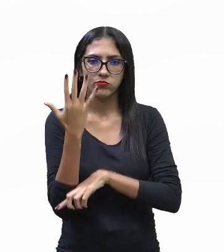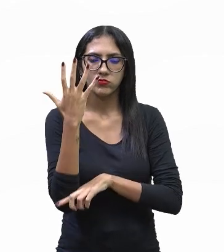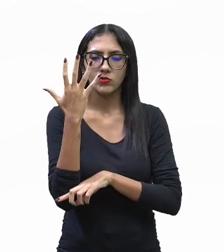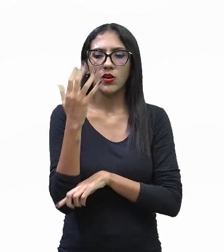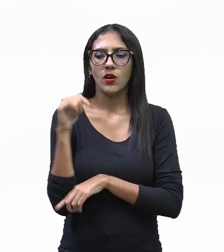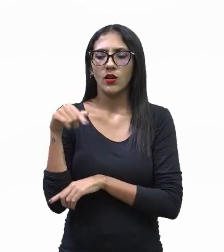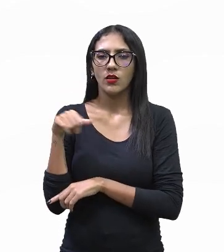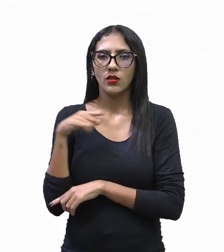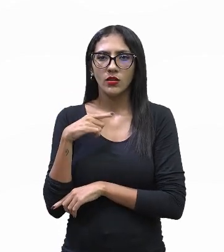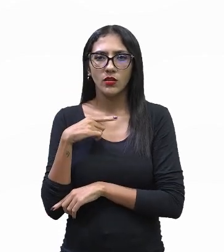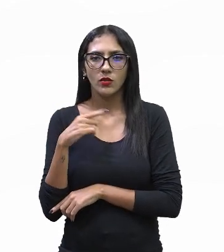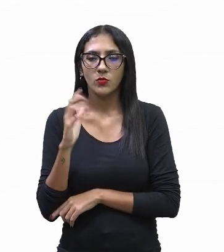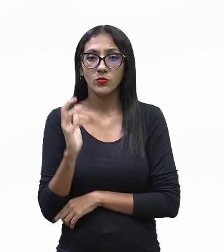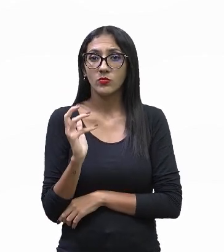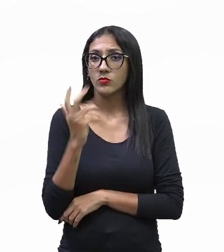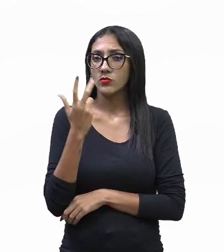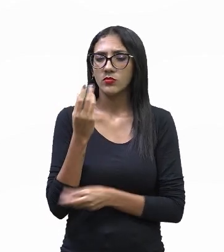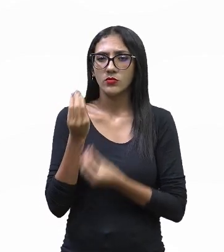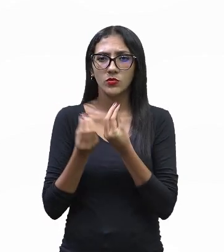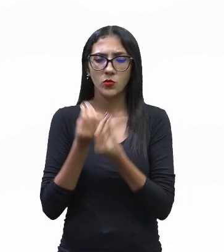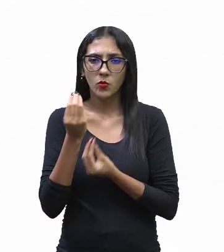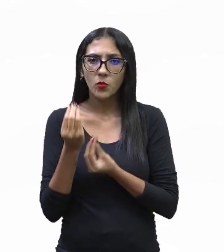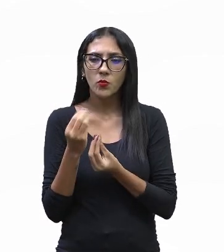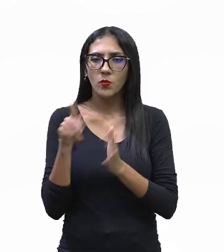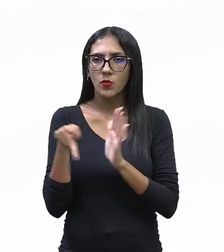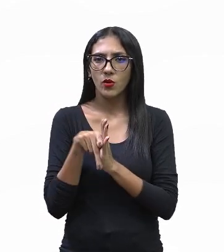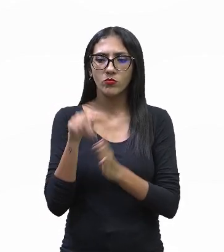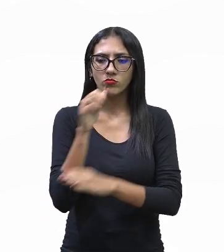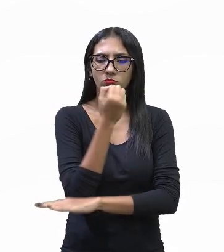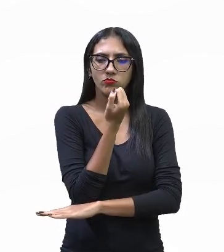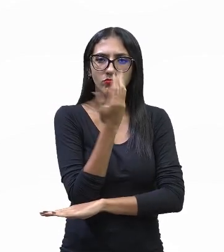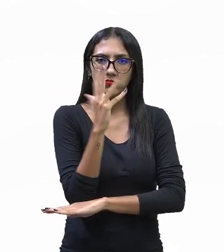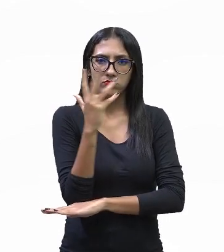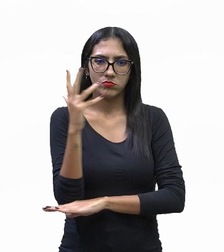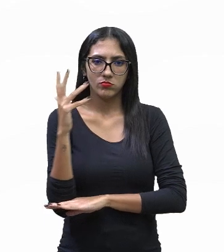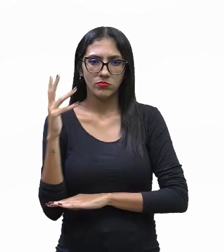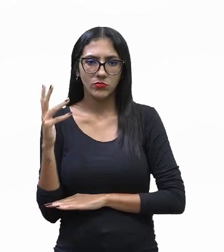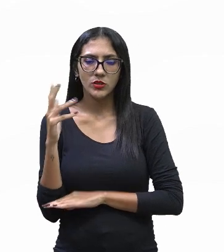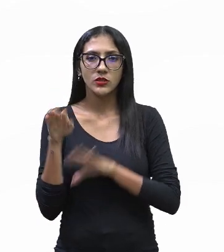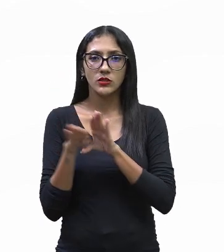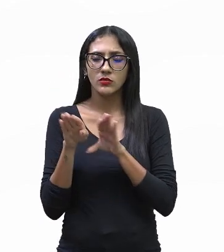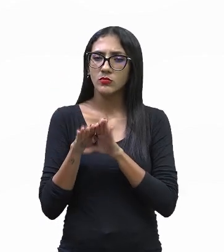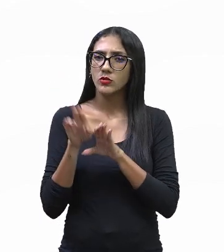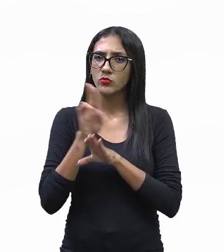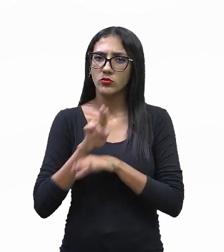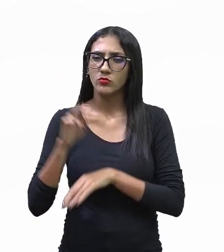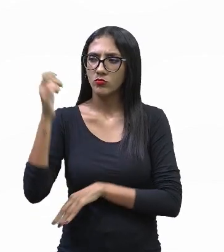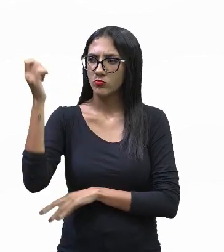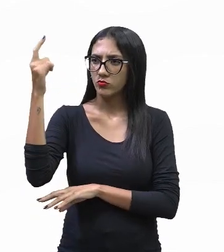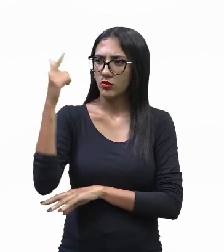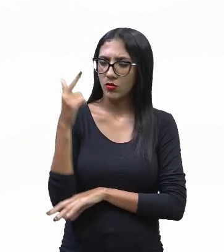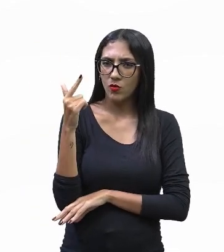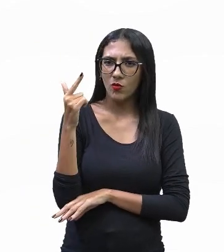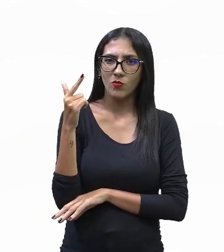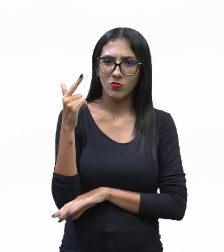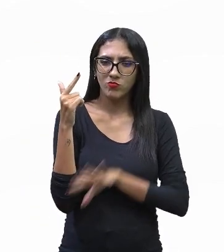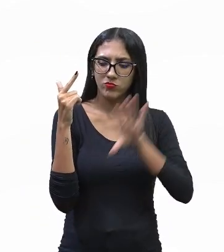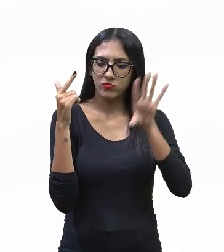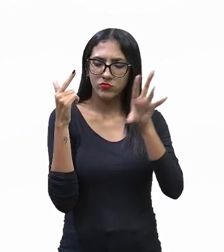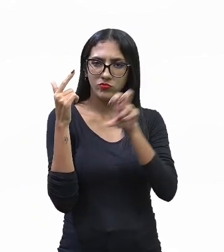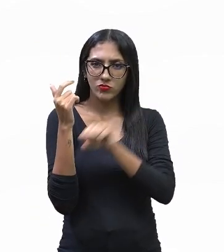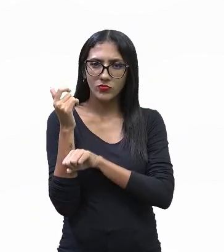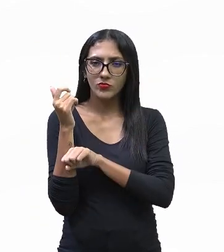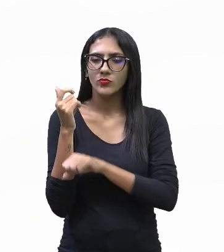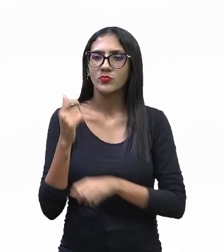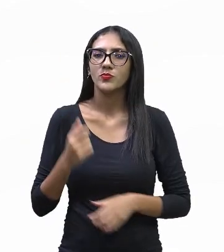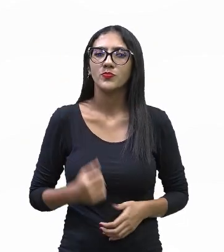que acontece, né, nas plantas, na presença da energia solar, né? E aí a